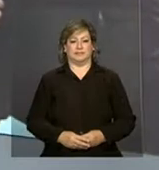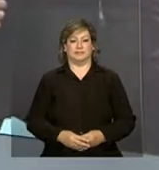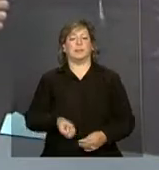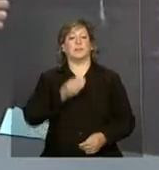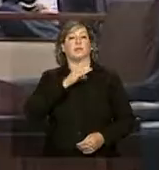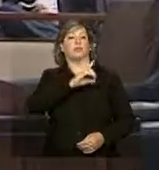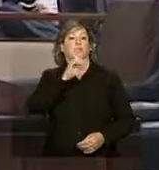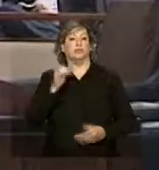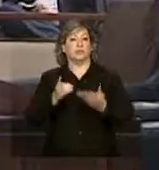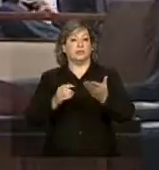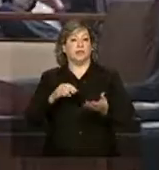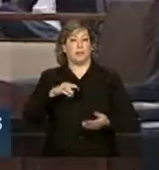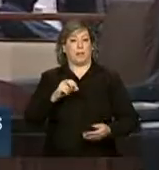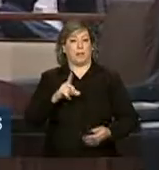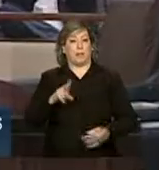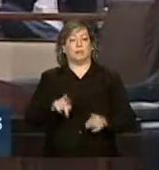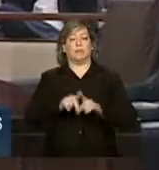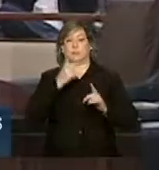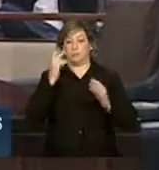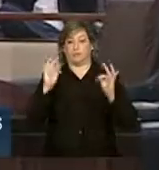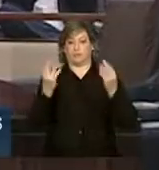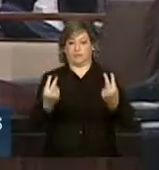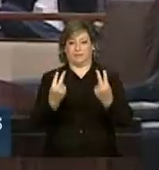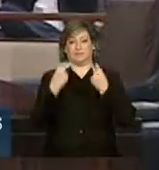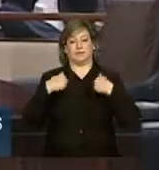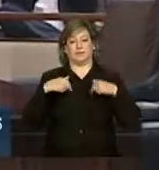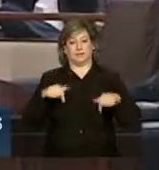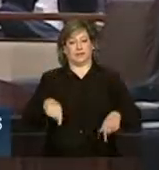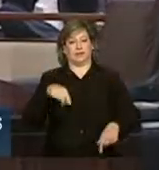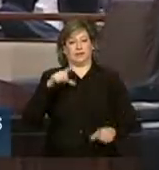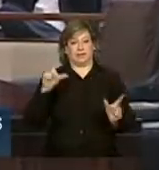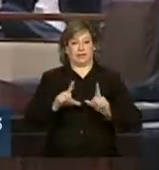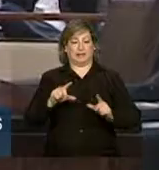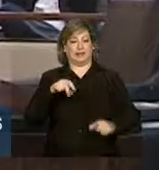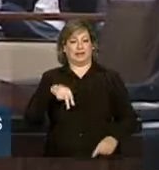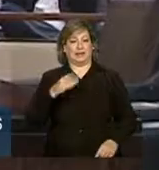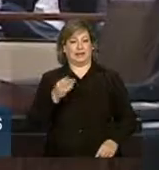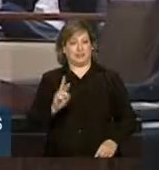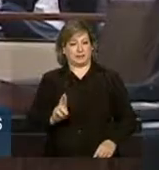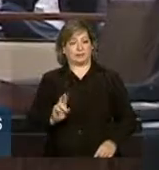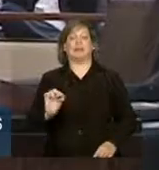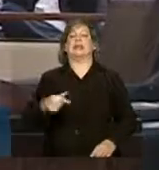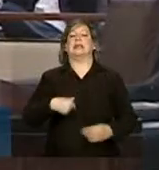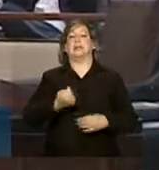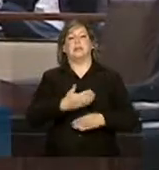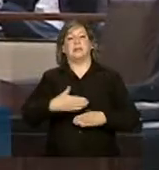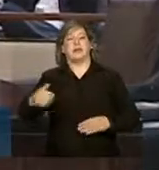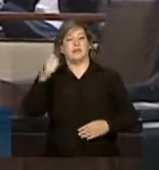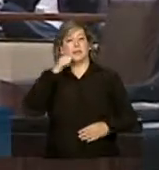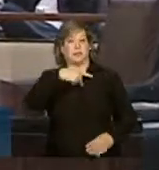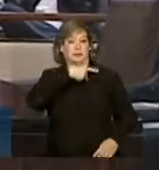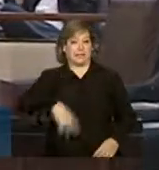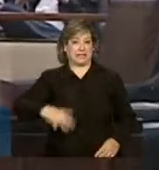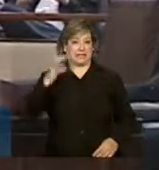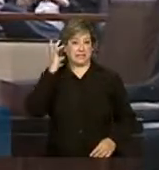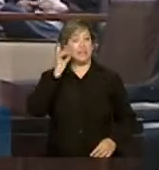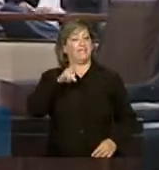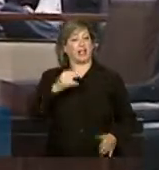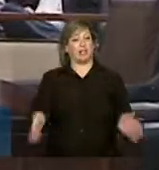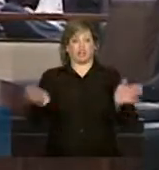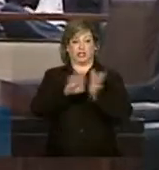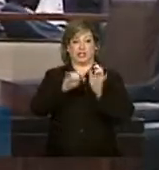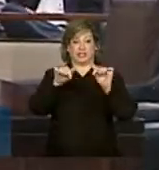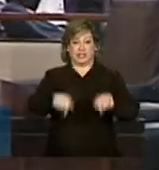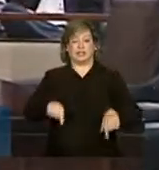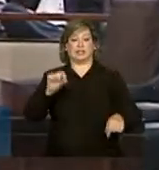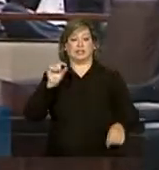Bom dia, Malu. Bom dia a você que acompanha a programação aqui da TV NBR. Em breve, a presidenta Dilma Rousseff vai chegar aqui